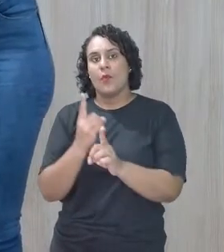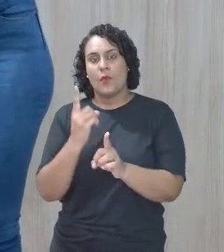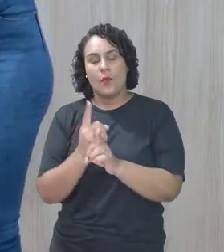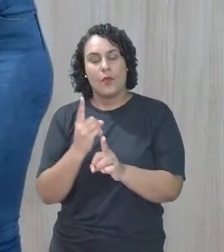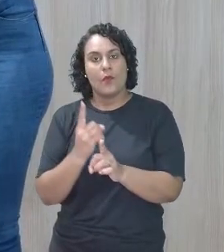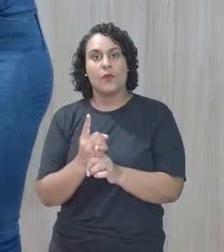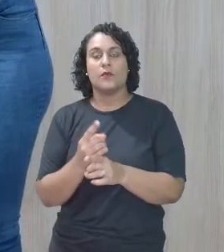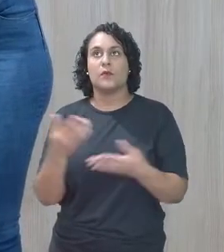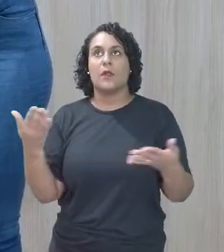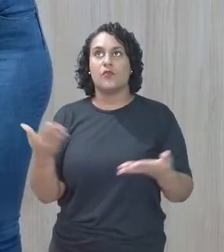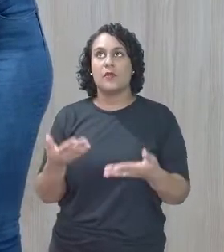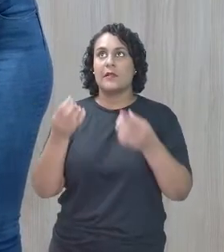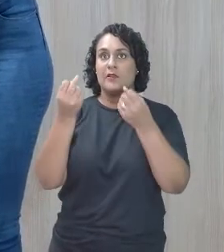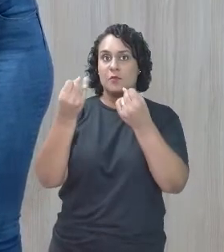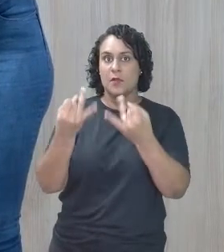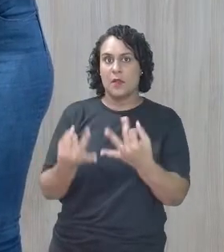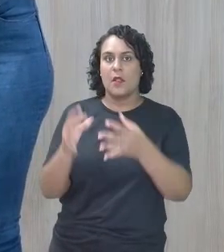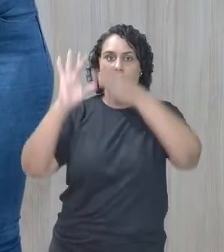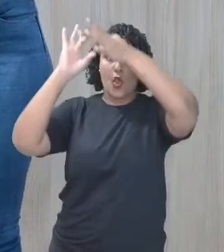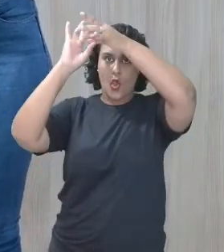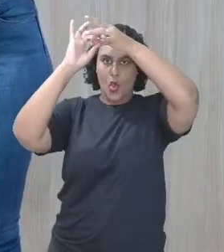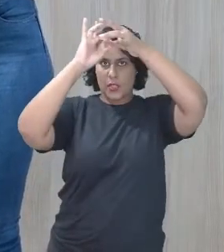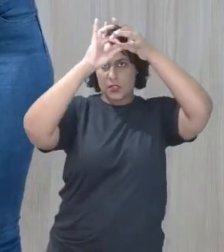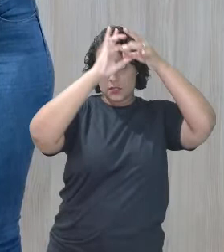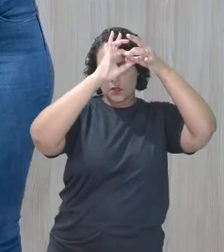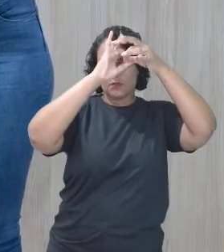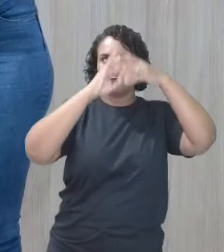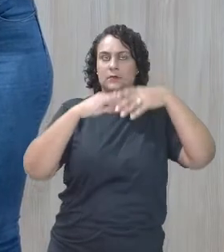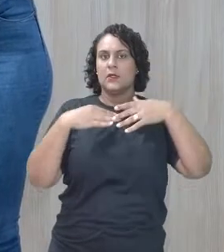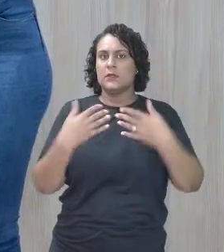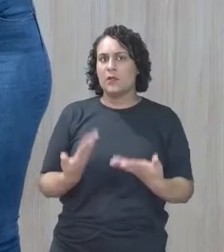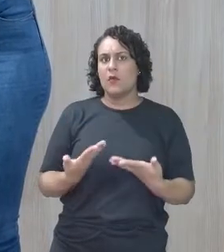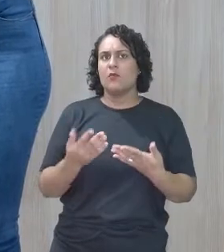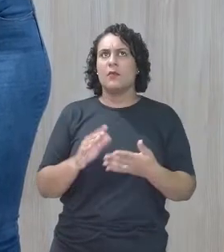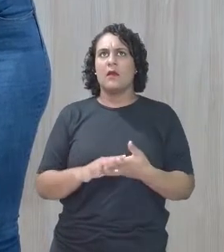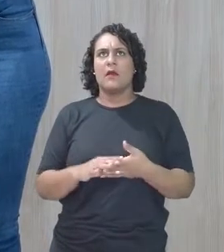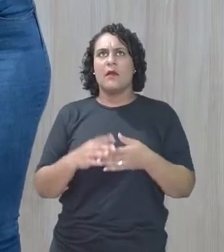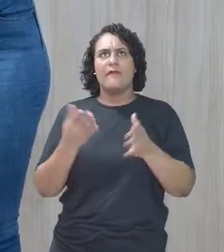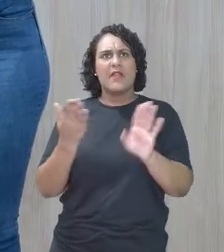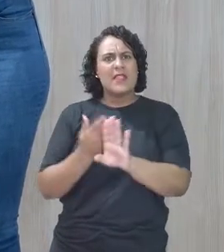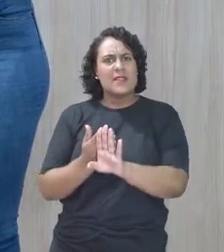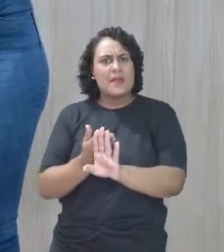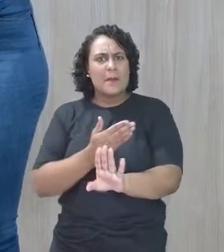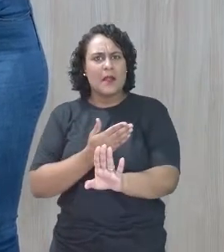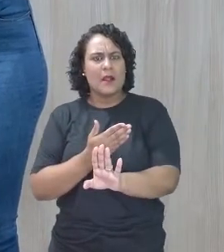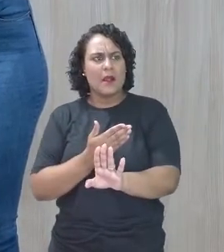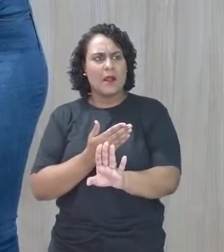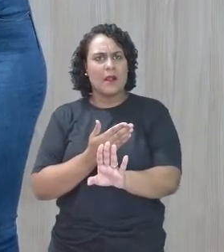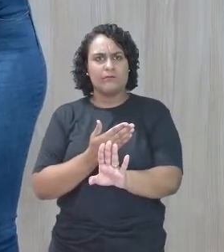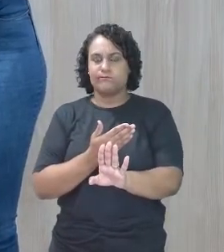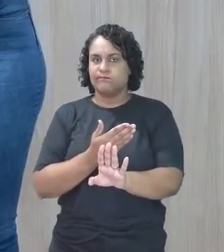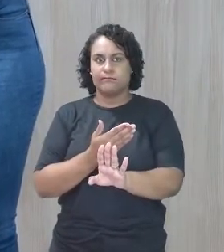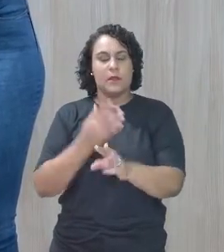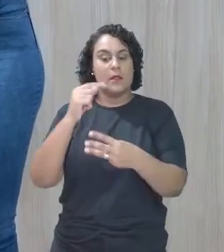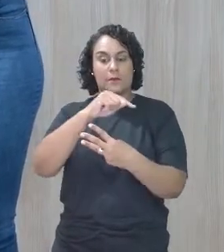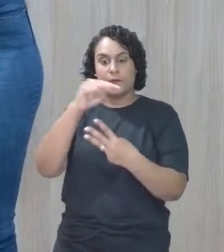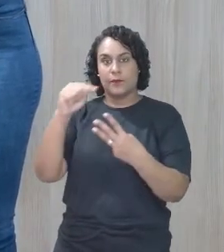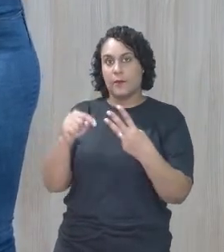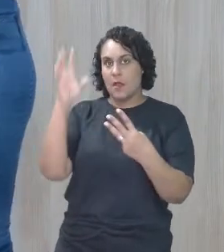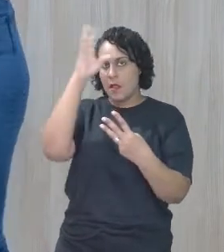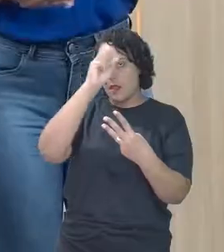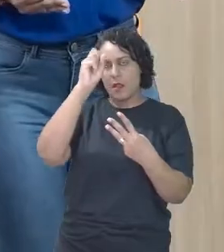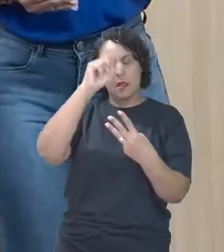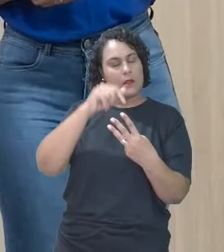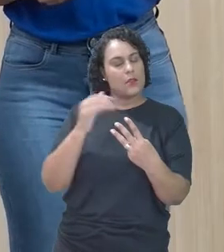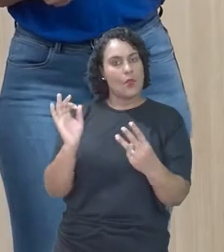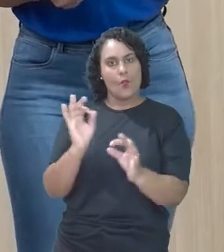momento, a gente está falando de cognição. Né? Então, não tem como a gente separar, se desvencilhar desse olhar da tríade da